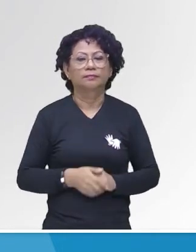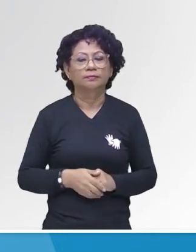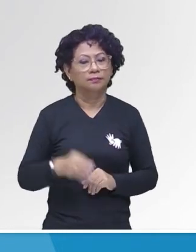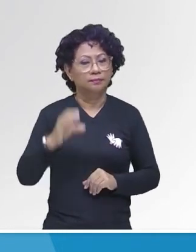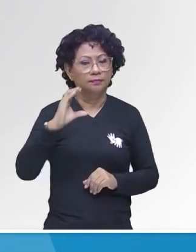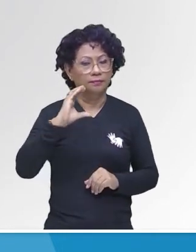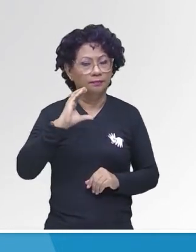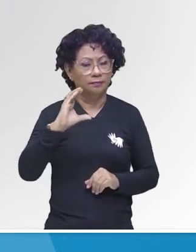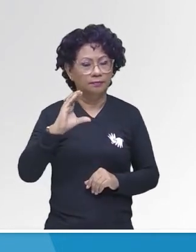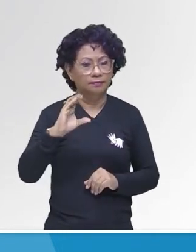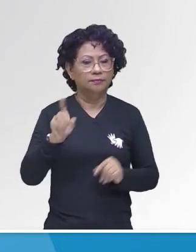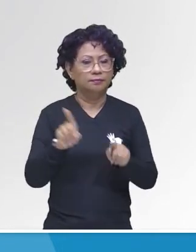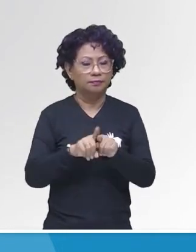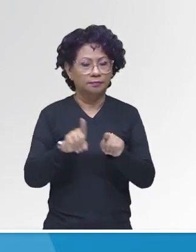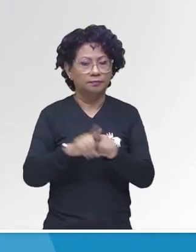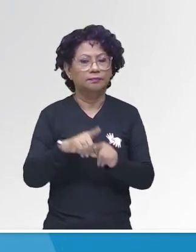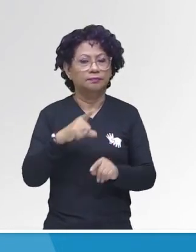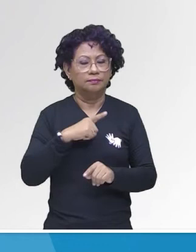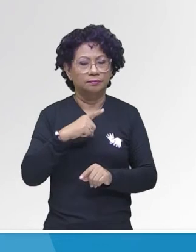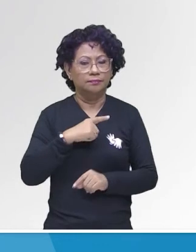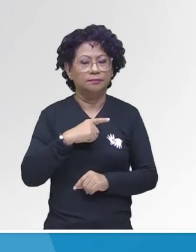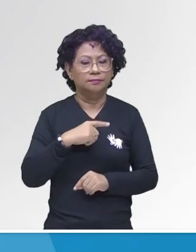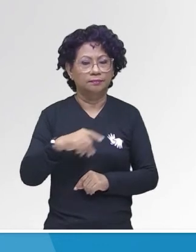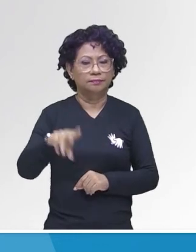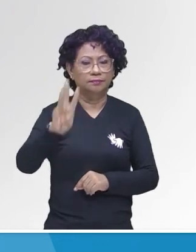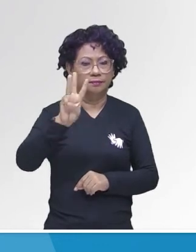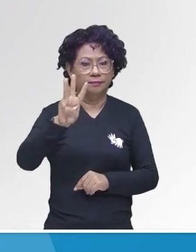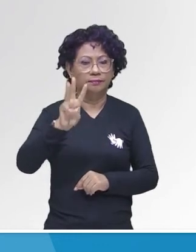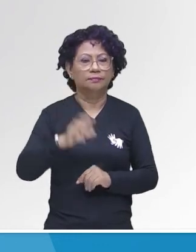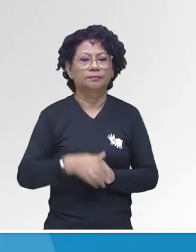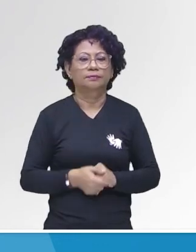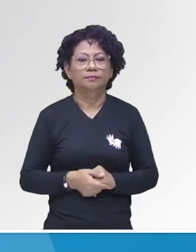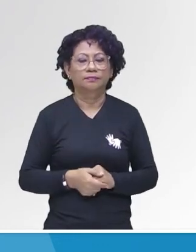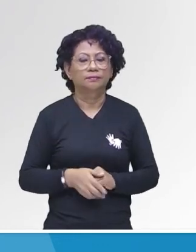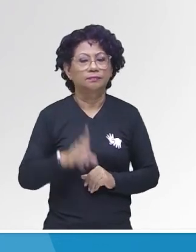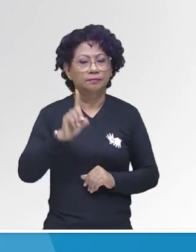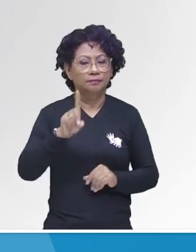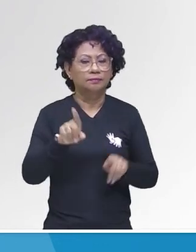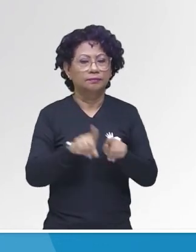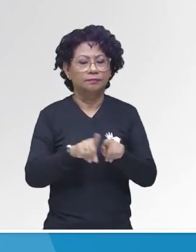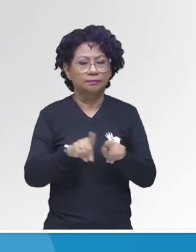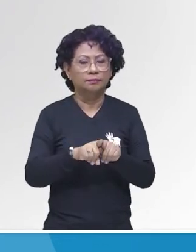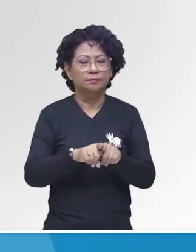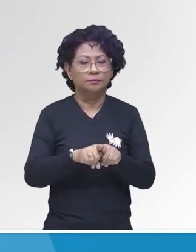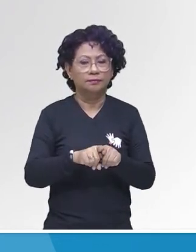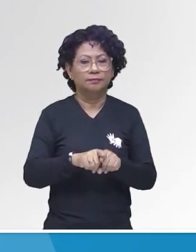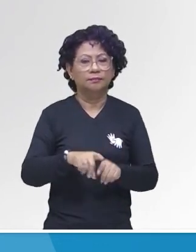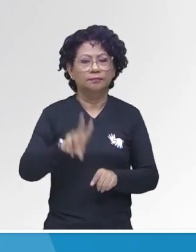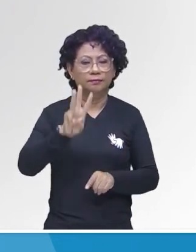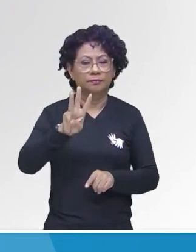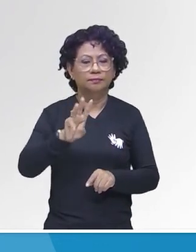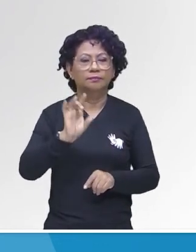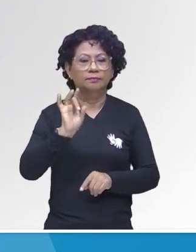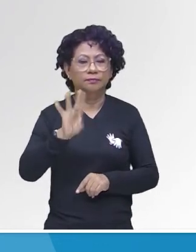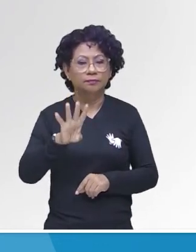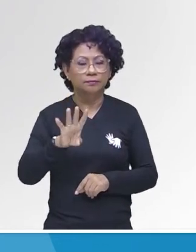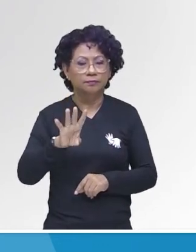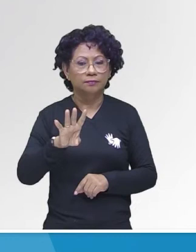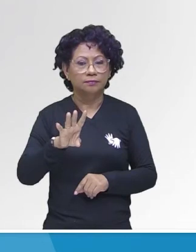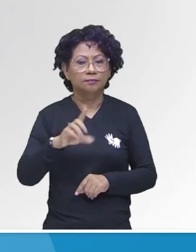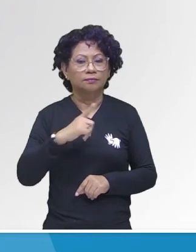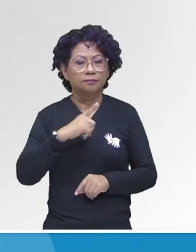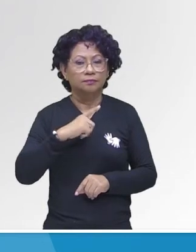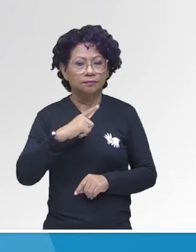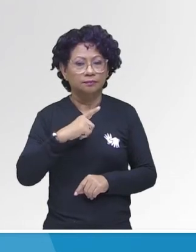estar contido em 3 planos e o D também. O único que vai estar aí em 4 planos é